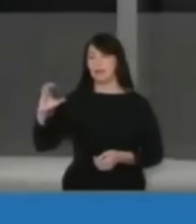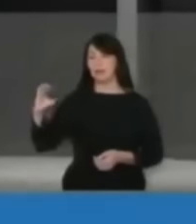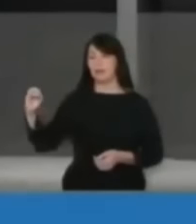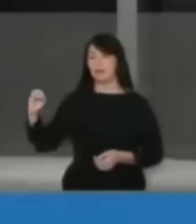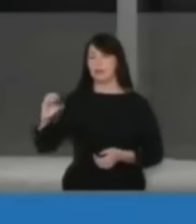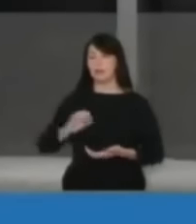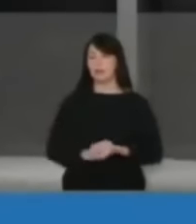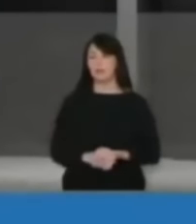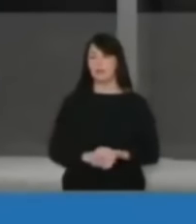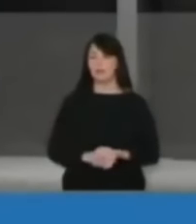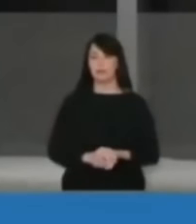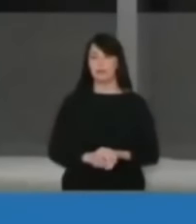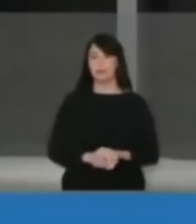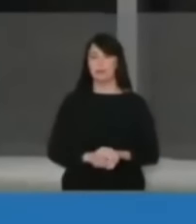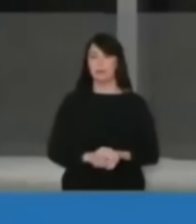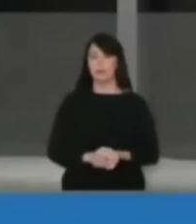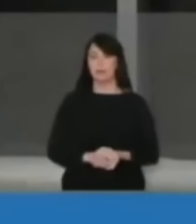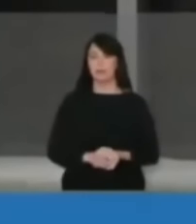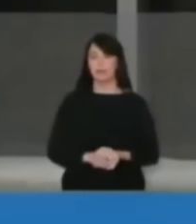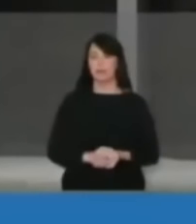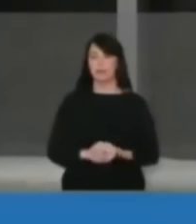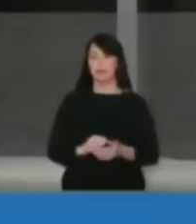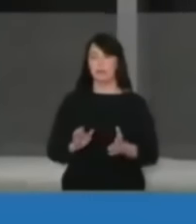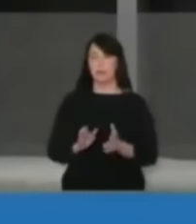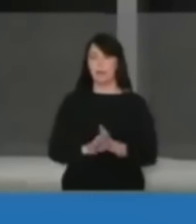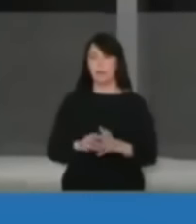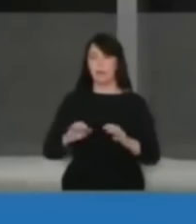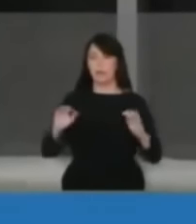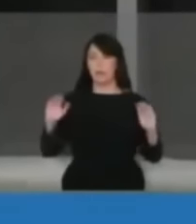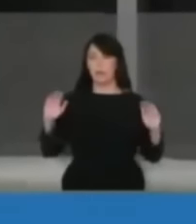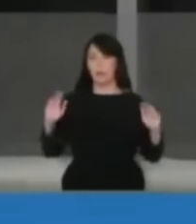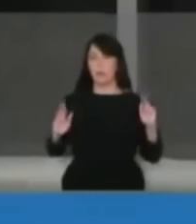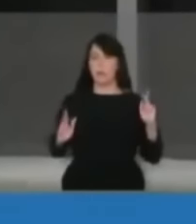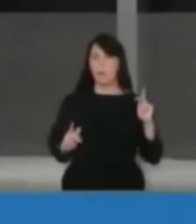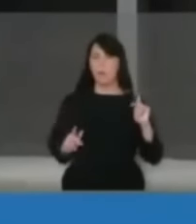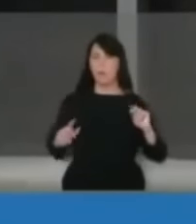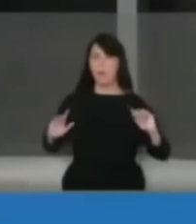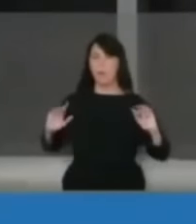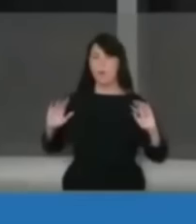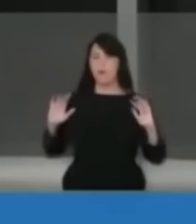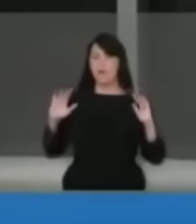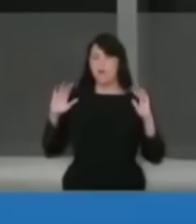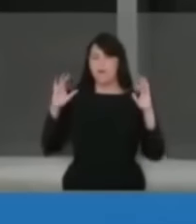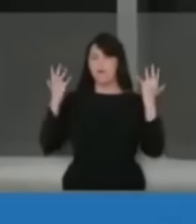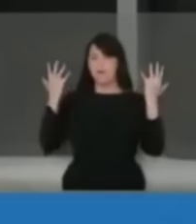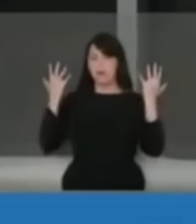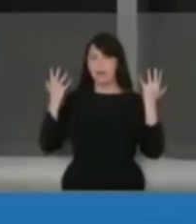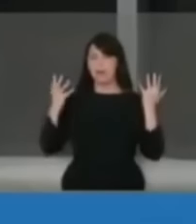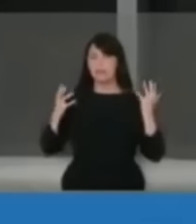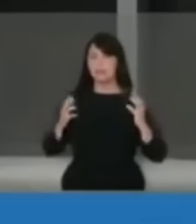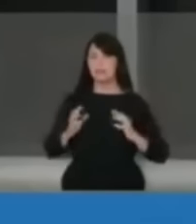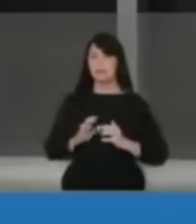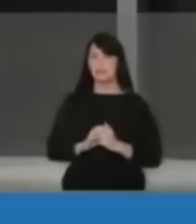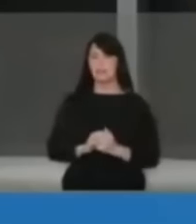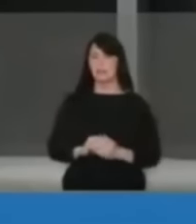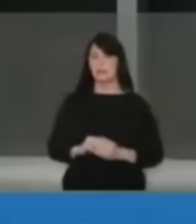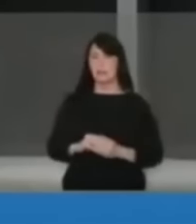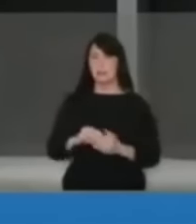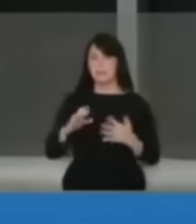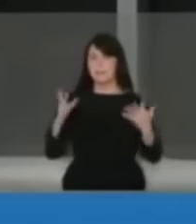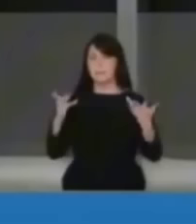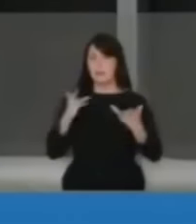nossa Arena MRV. Fizemos uma festa belíssima e a doação da torcida do Galo foi enorme,